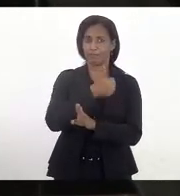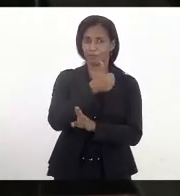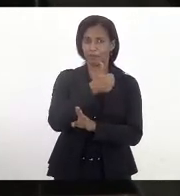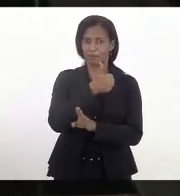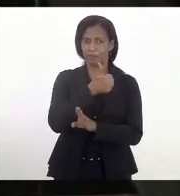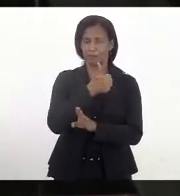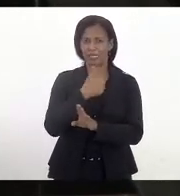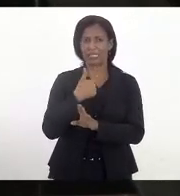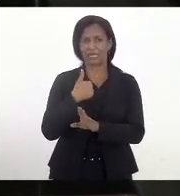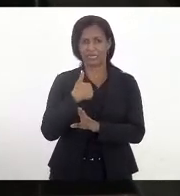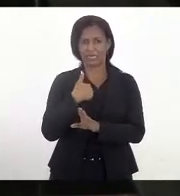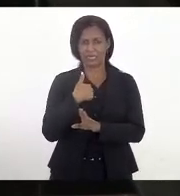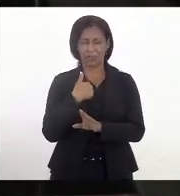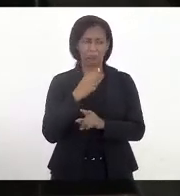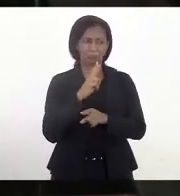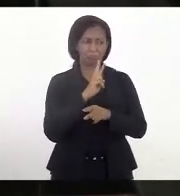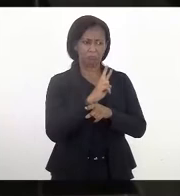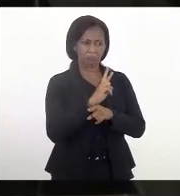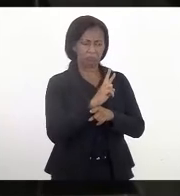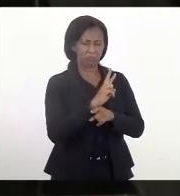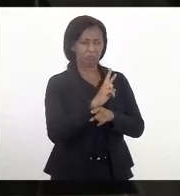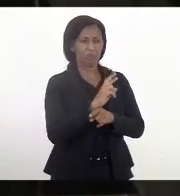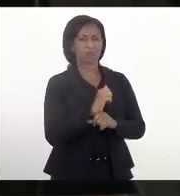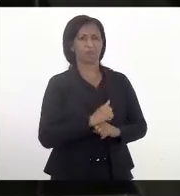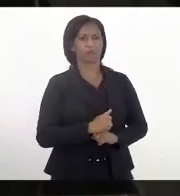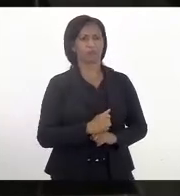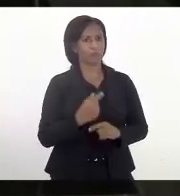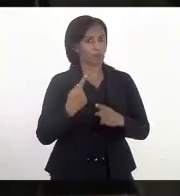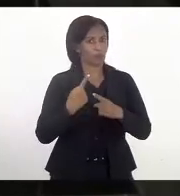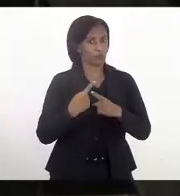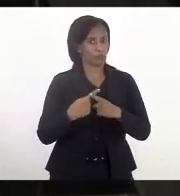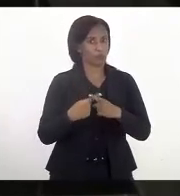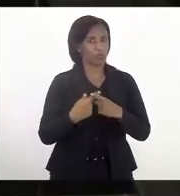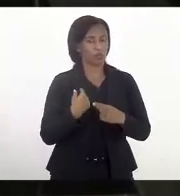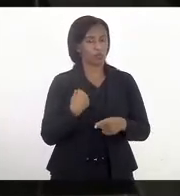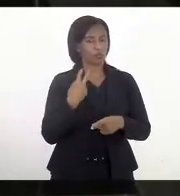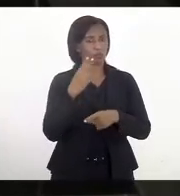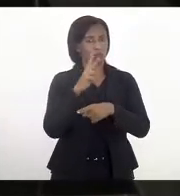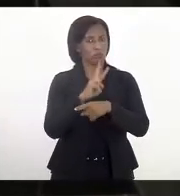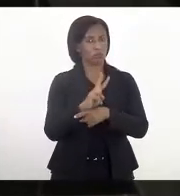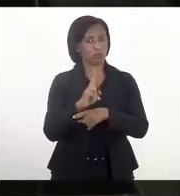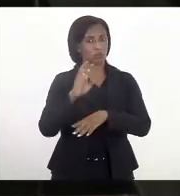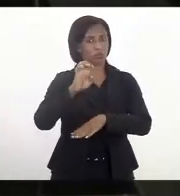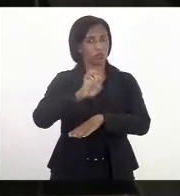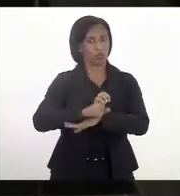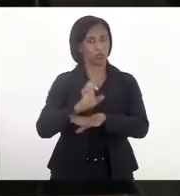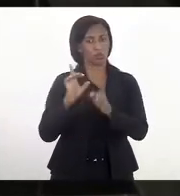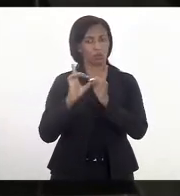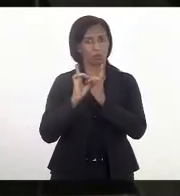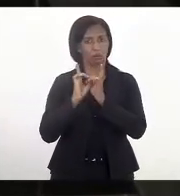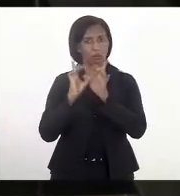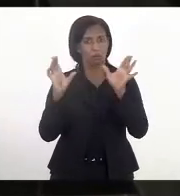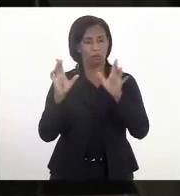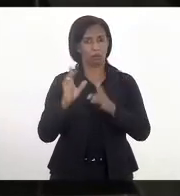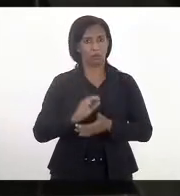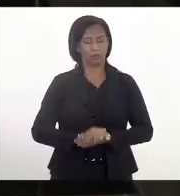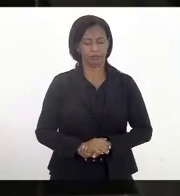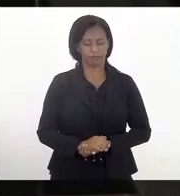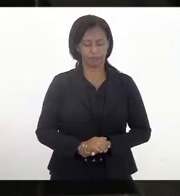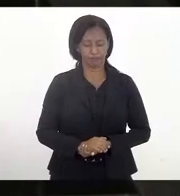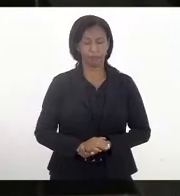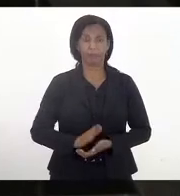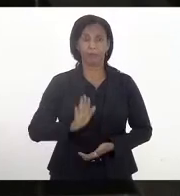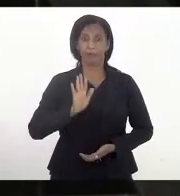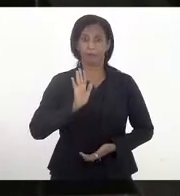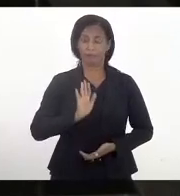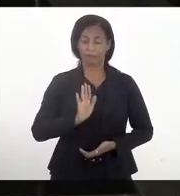os defendem de forma intransigente porque eu sou um defensor do Estado democrático de direito mas